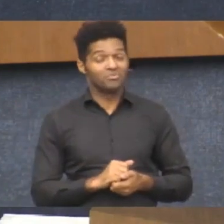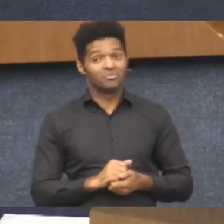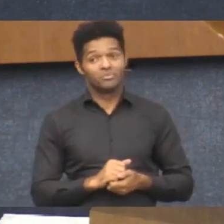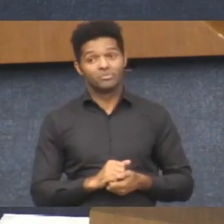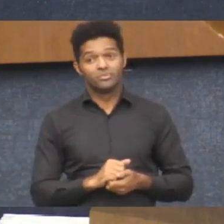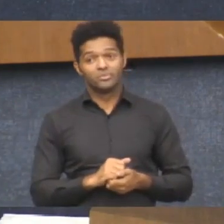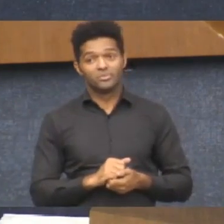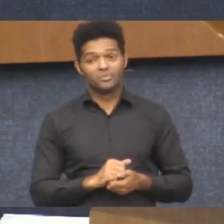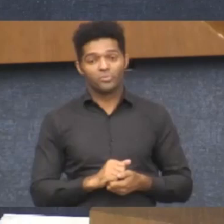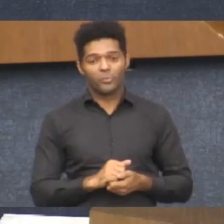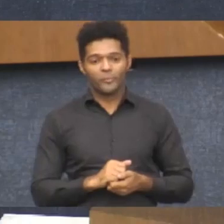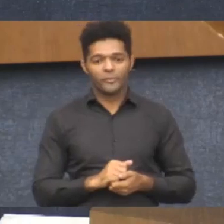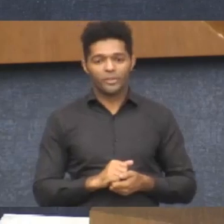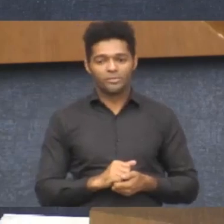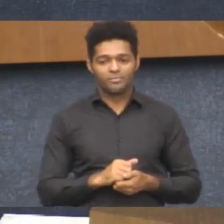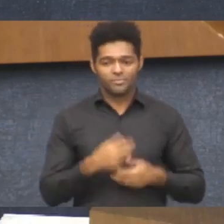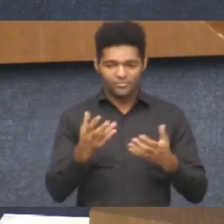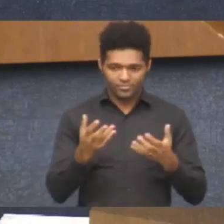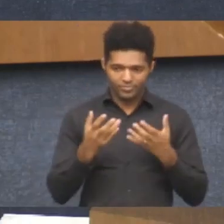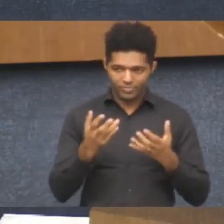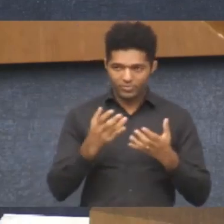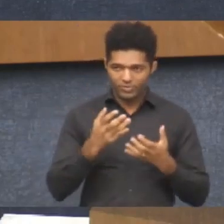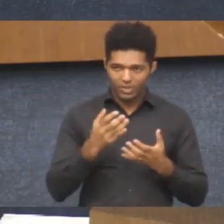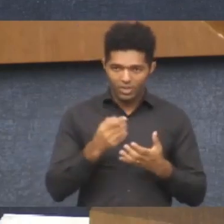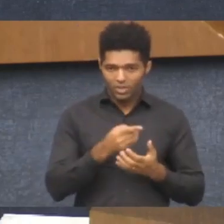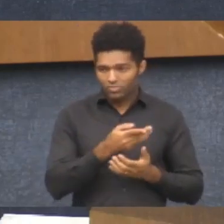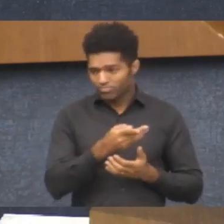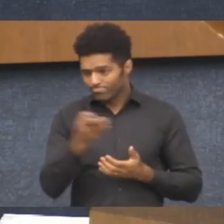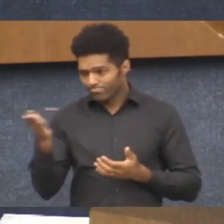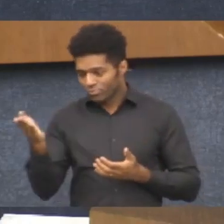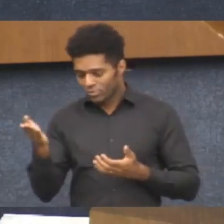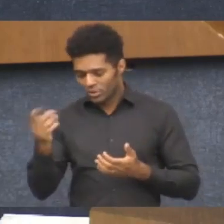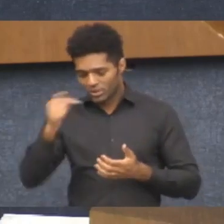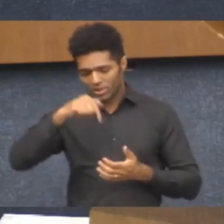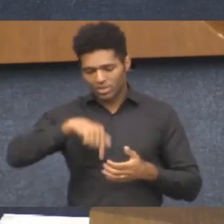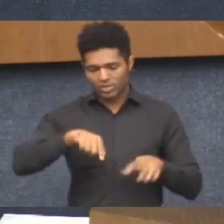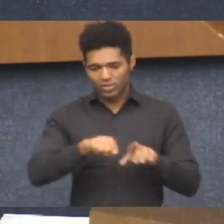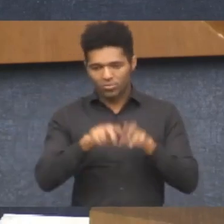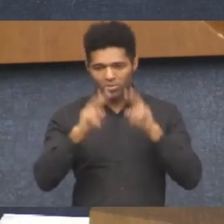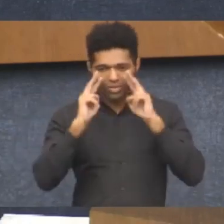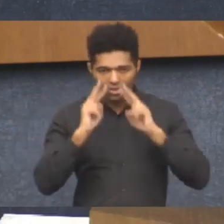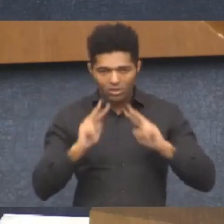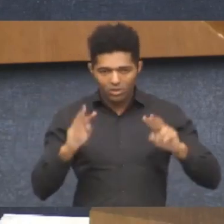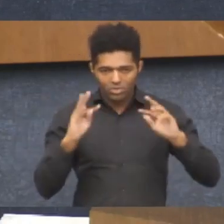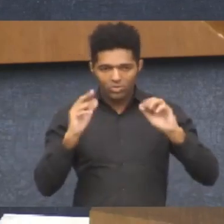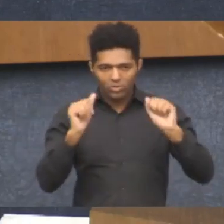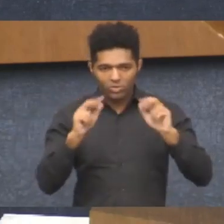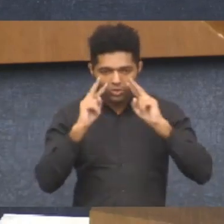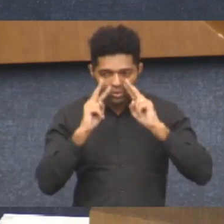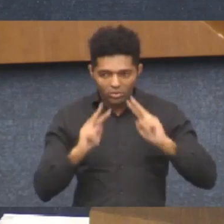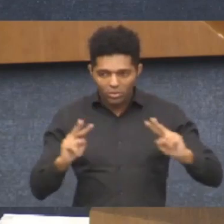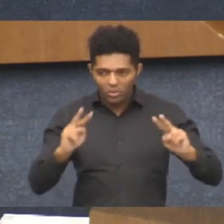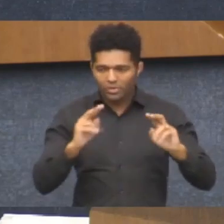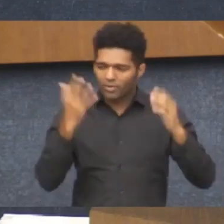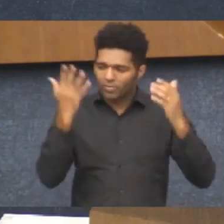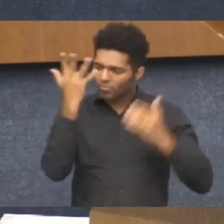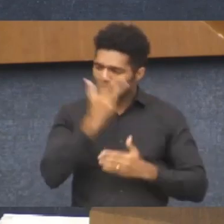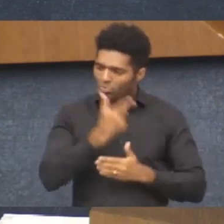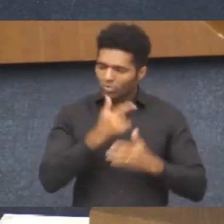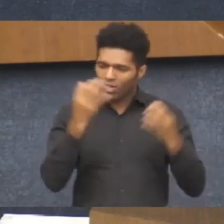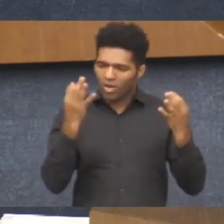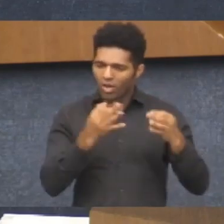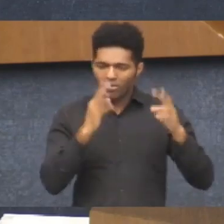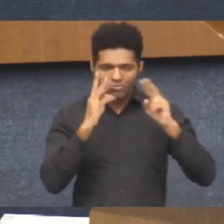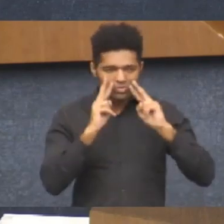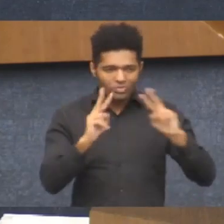Eu queria que vocês, daí de baixo, estivessem aqui vendo o que eu estou vendo agora. Assim, né? Tá, é bonito demais de ver.